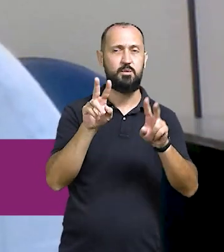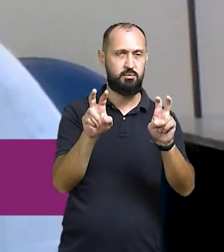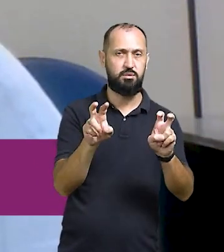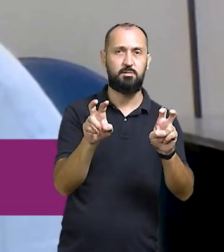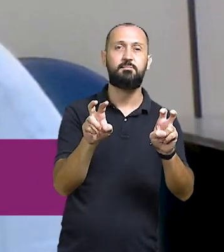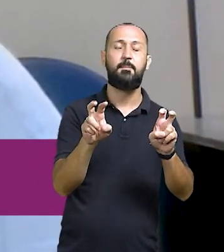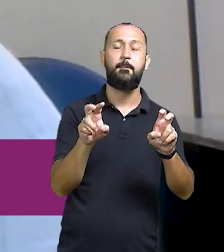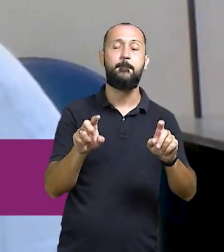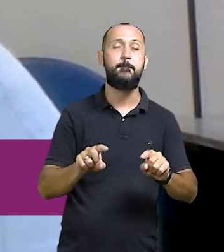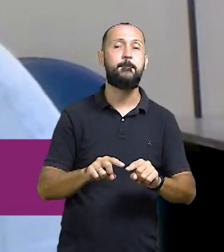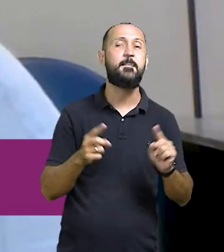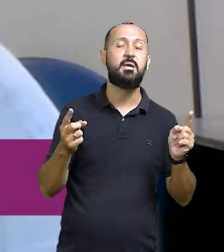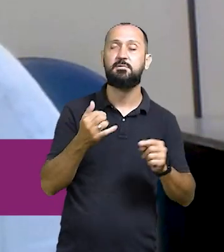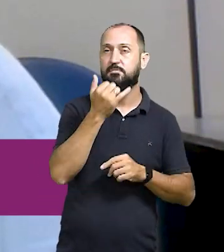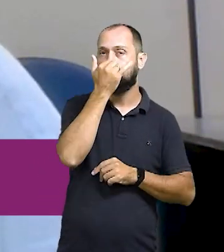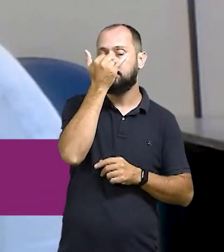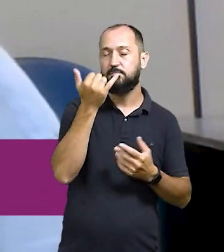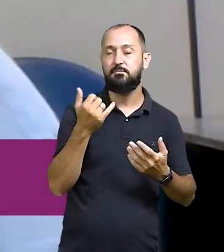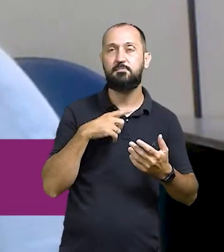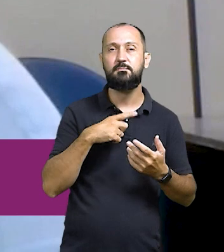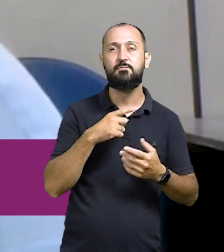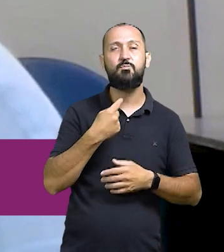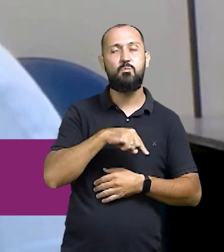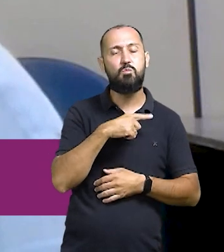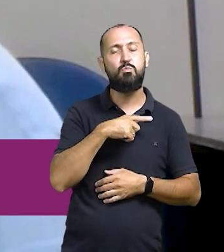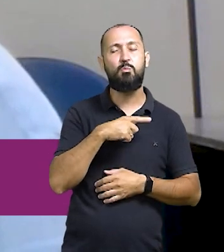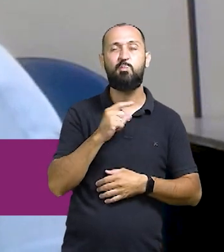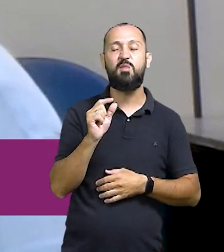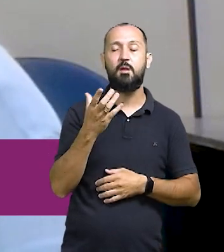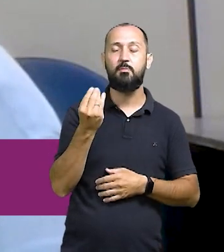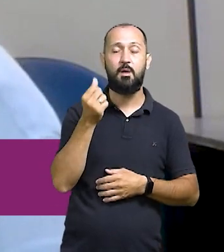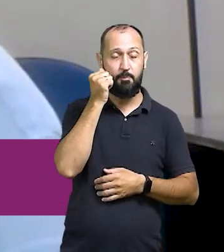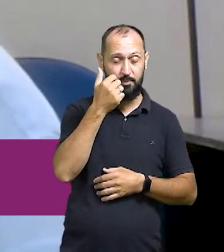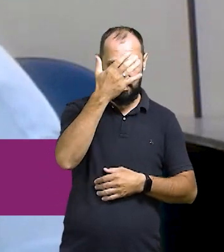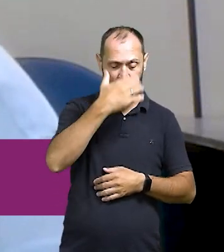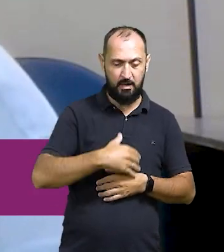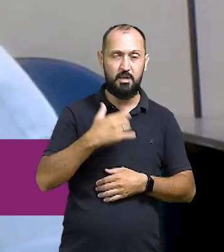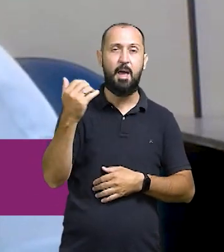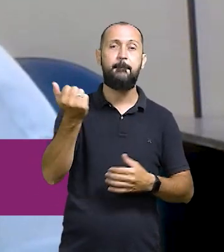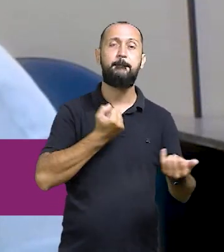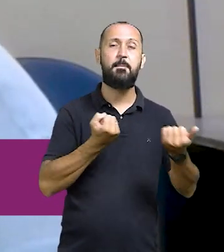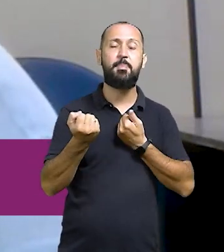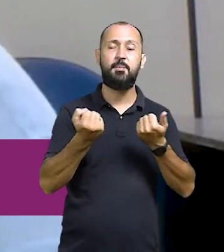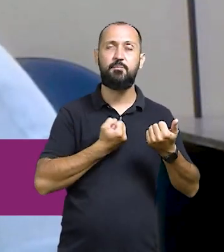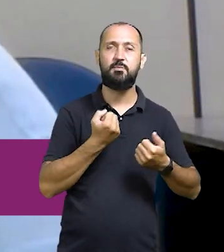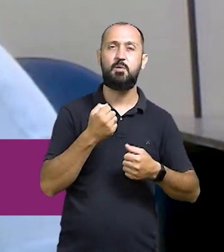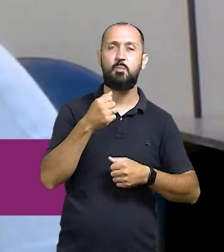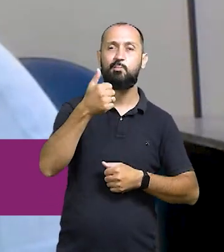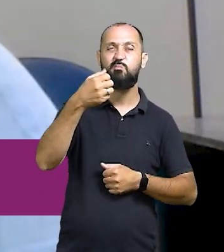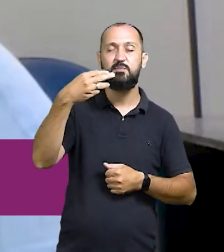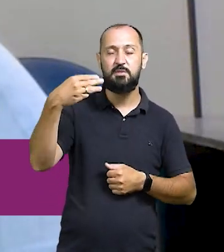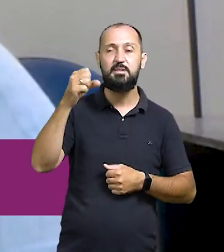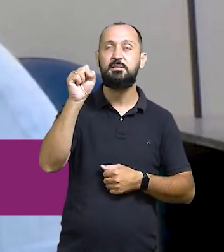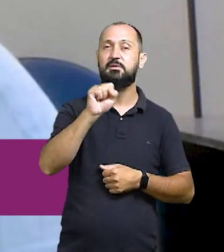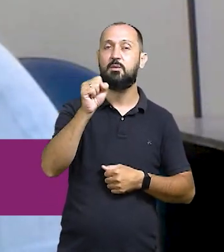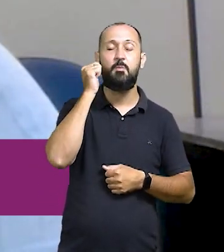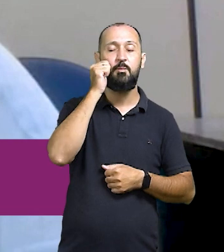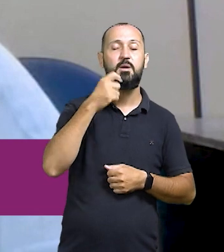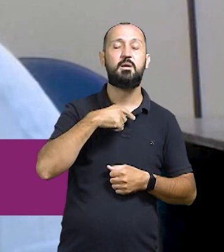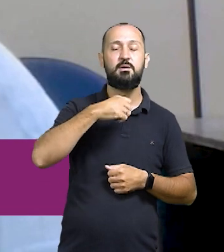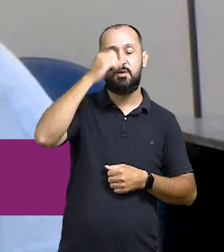a gente tem, né? Quando é um término de... E é exatamente isso. Então, é uma situação envolvendo ciúmes, acaba jogando também o peso